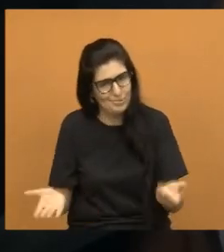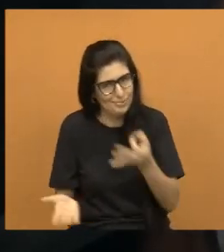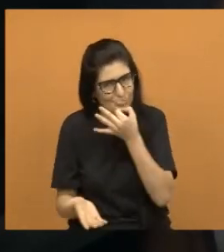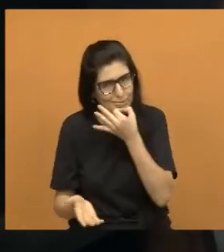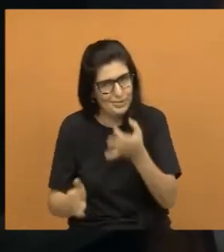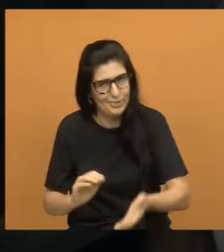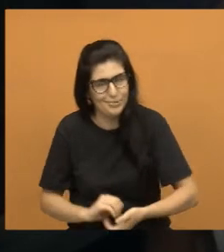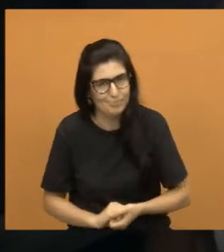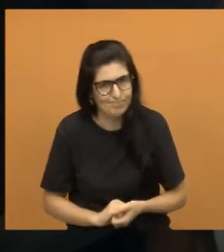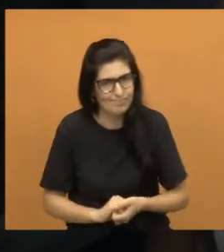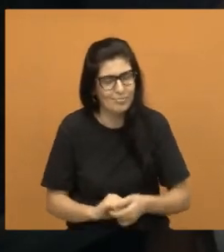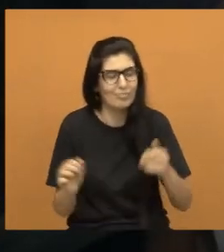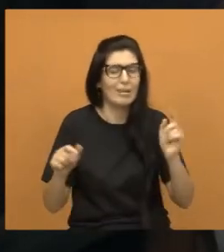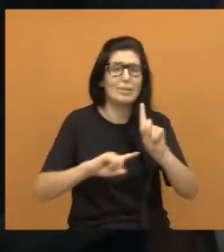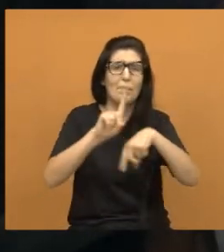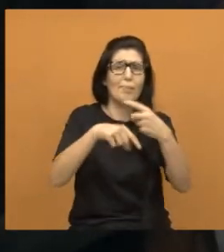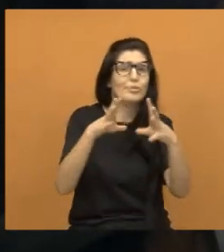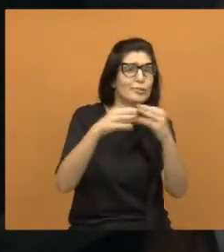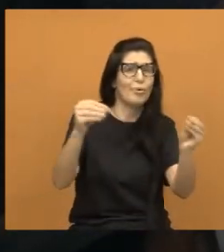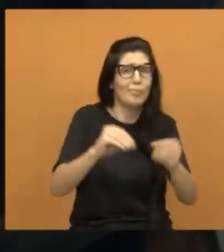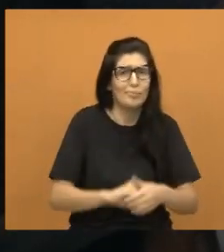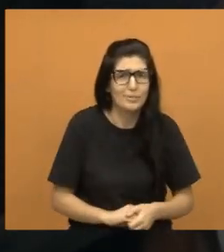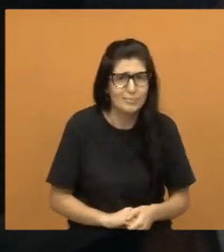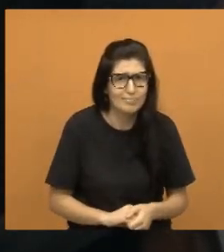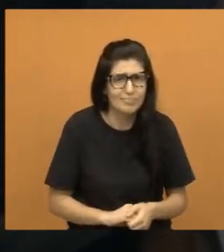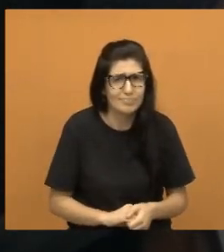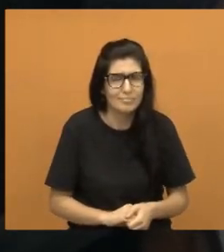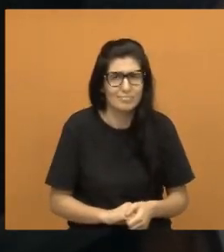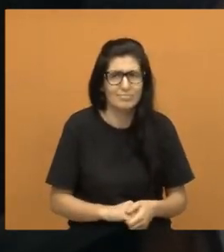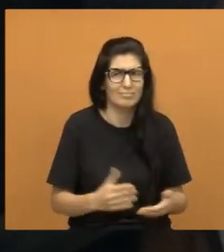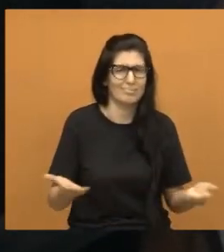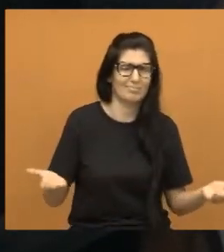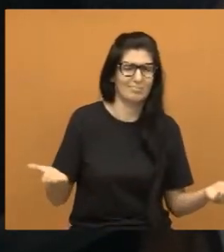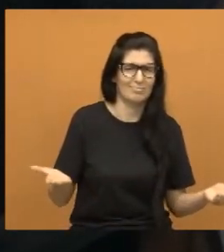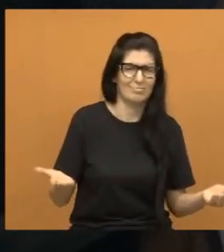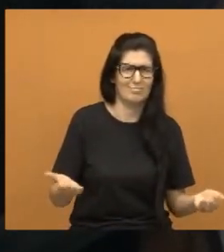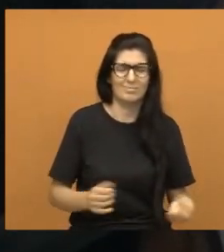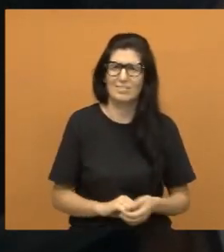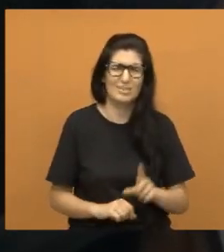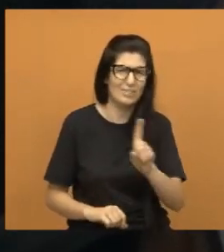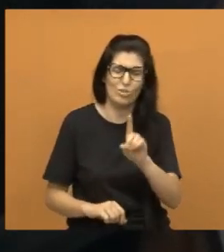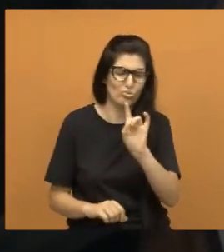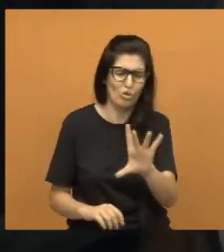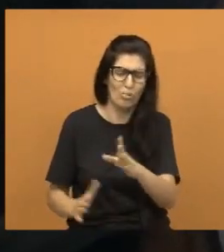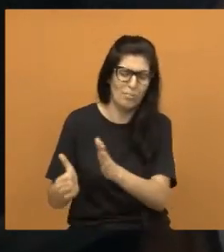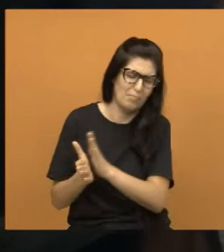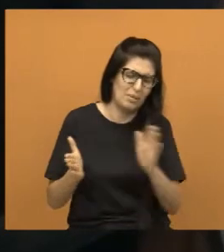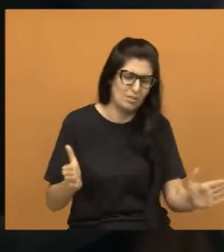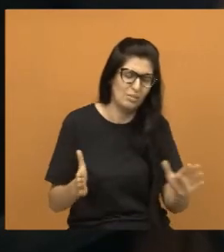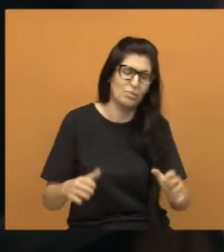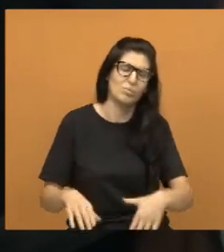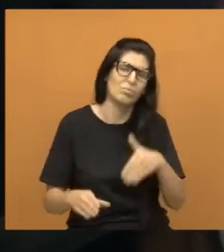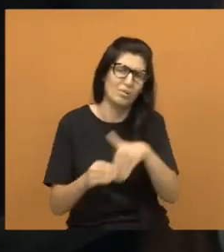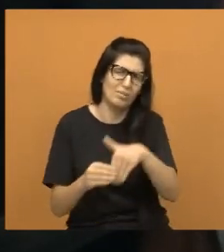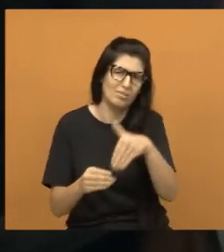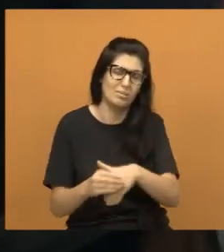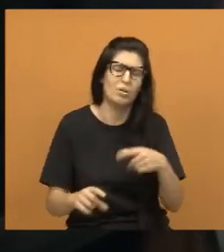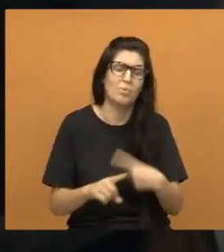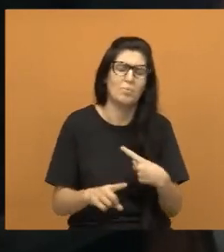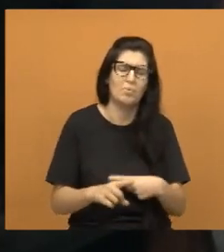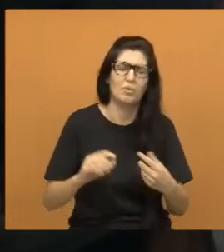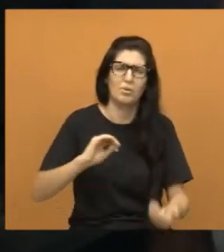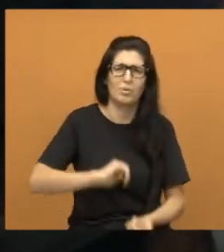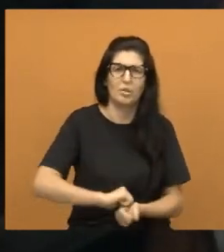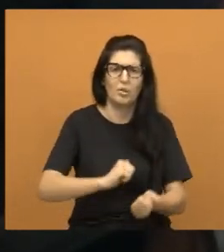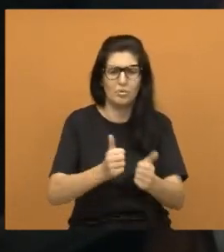ajuda, eu estarei aqui. E essa pessoa tem que aparecer, não só na época de eleição, porque o esporte nosso está do